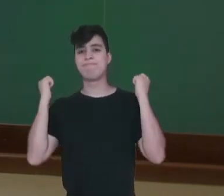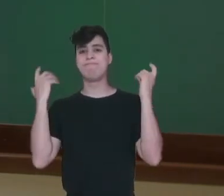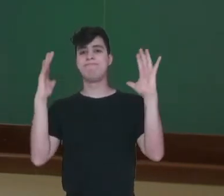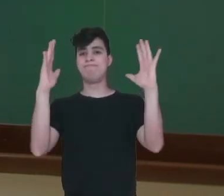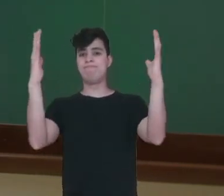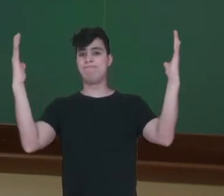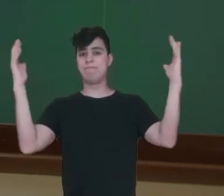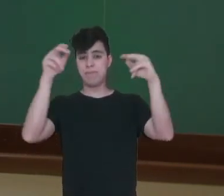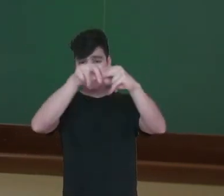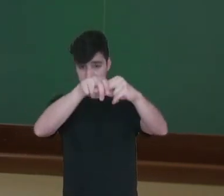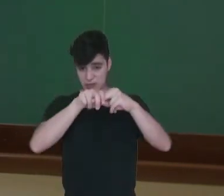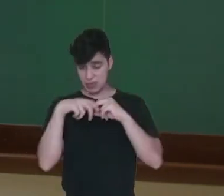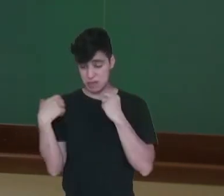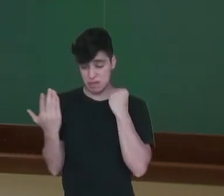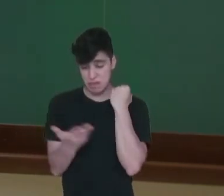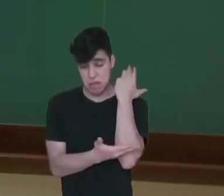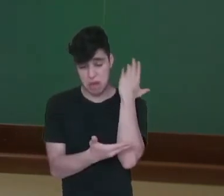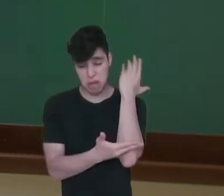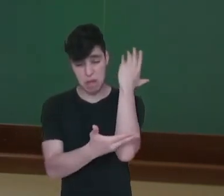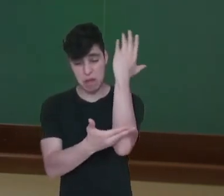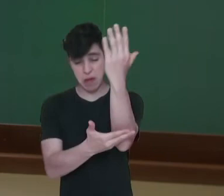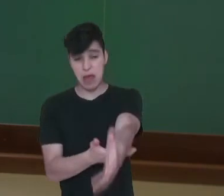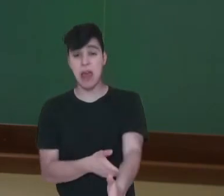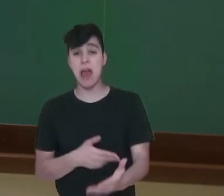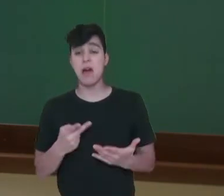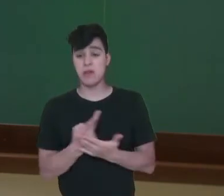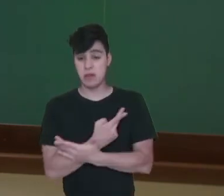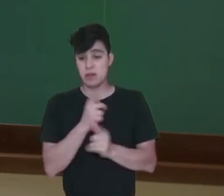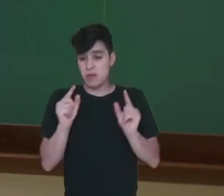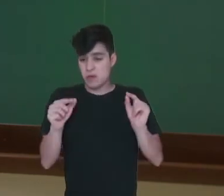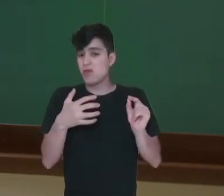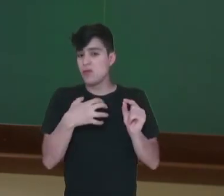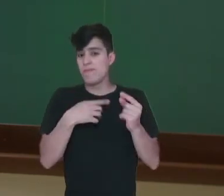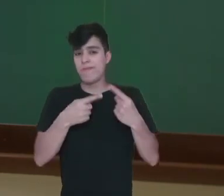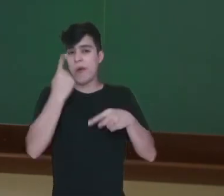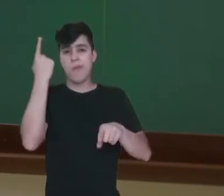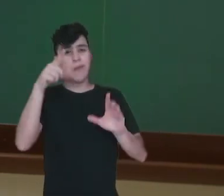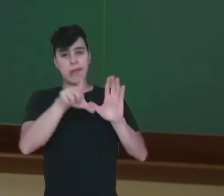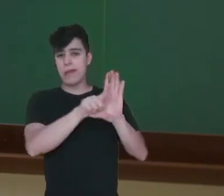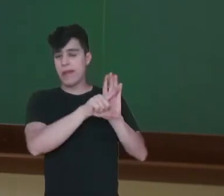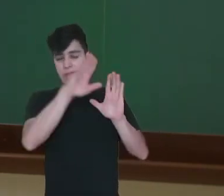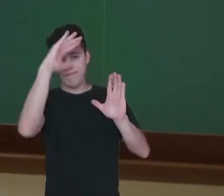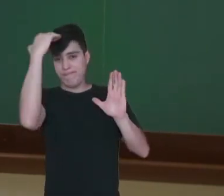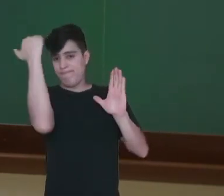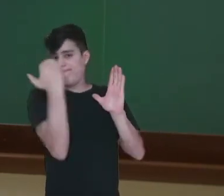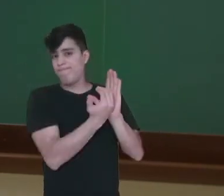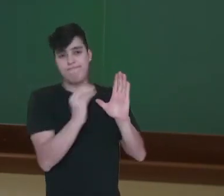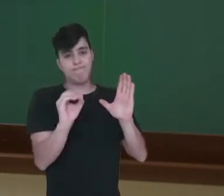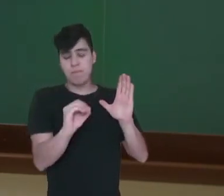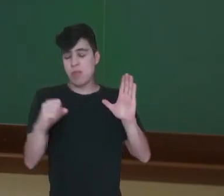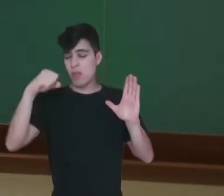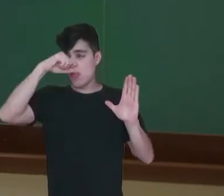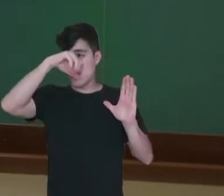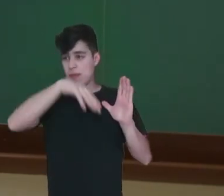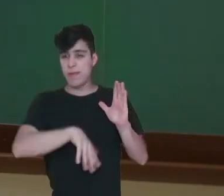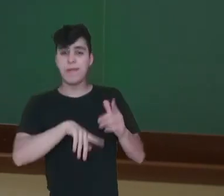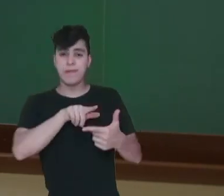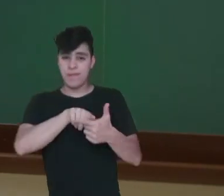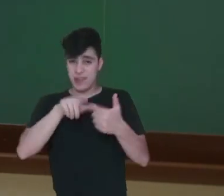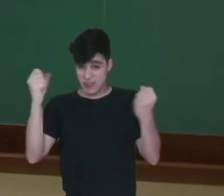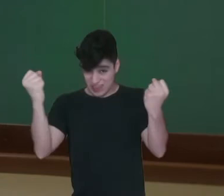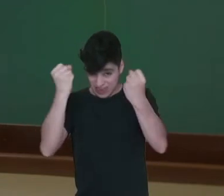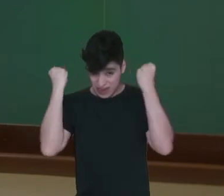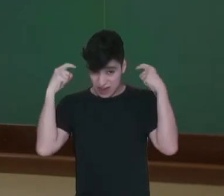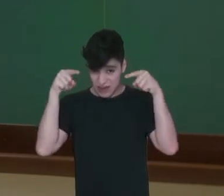função do desmatamento que muitas vezes acontece de forma ilegal, certo? Então problemas ambientais que nós temos ali